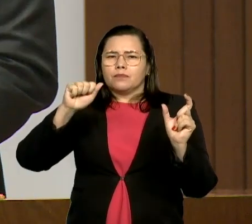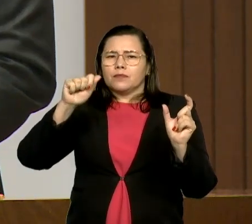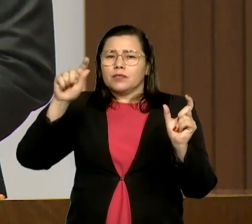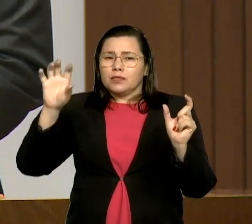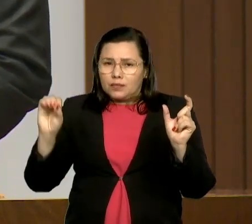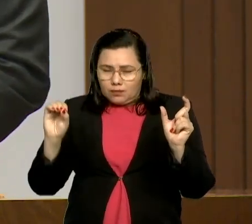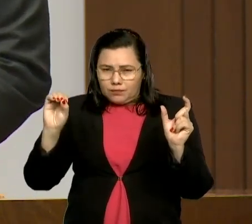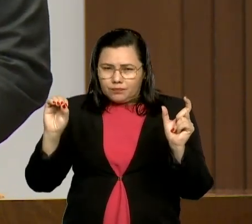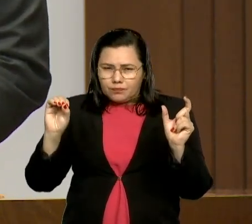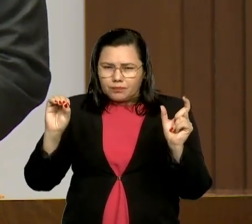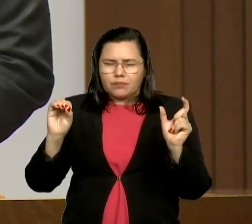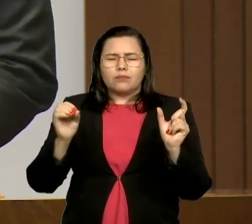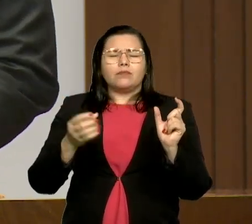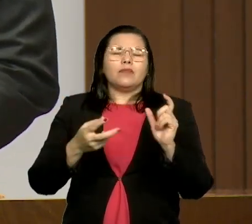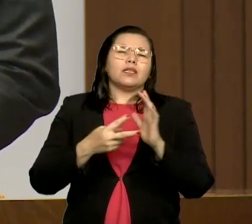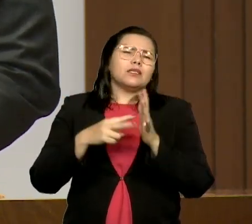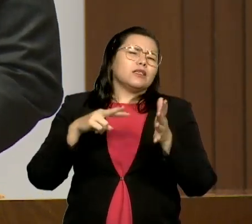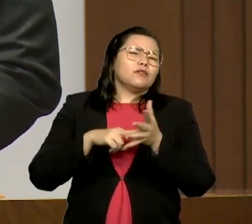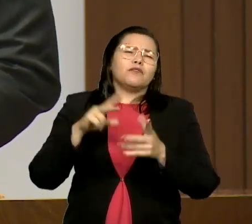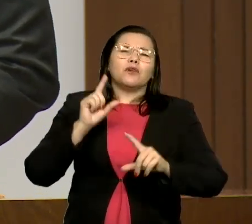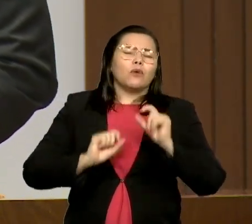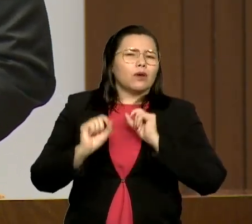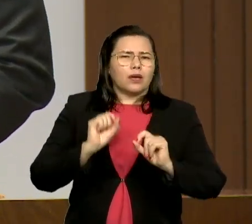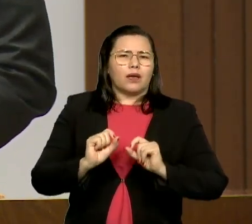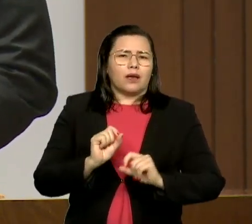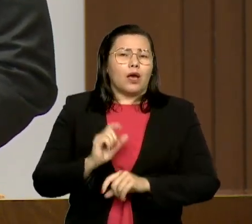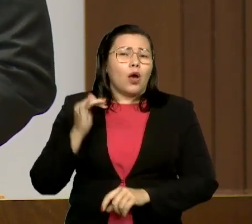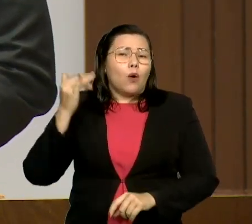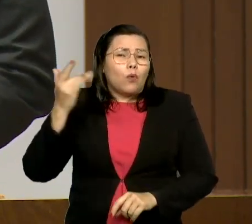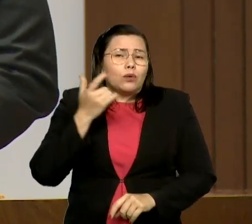Mas lembrar que a mesma submissão de